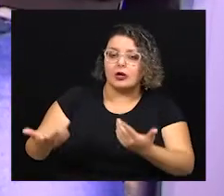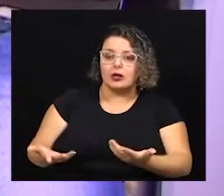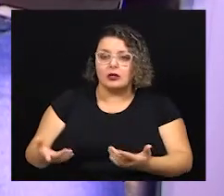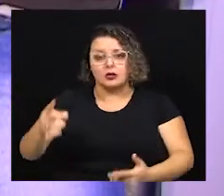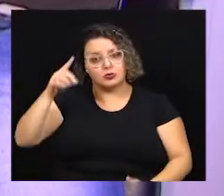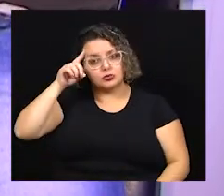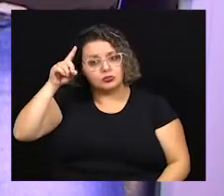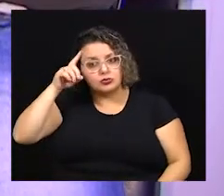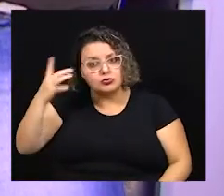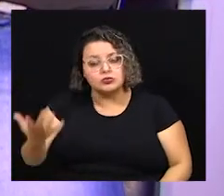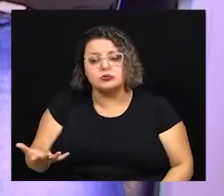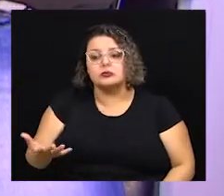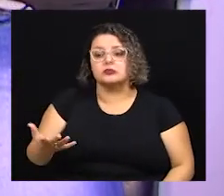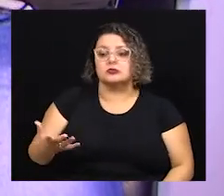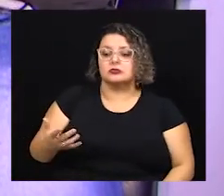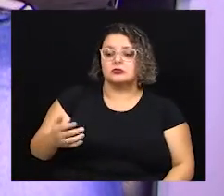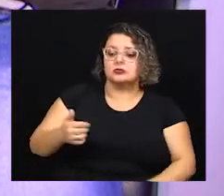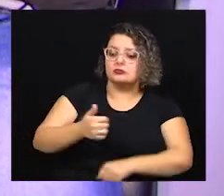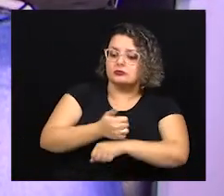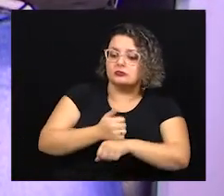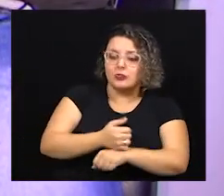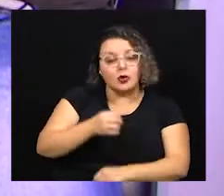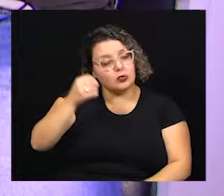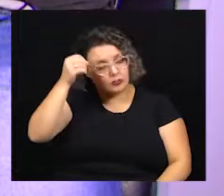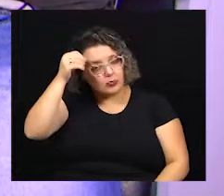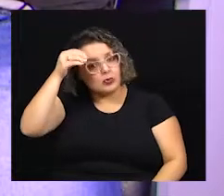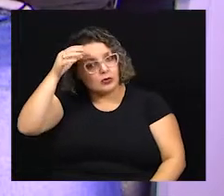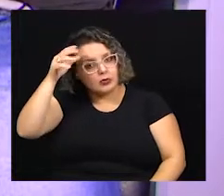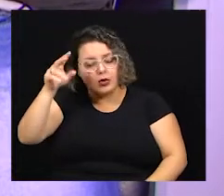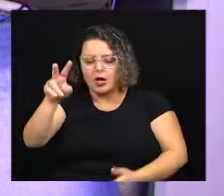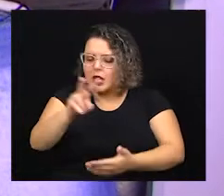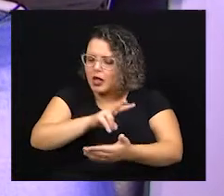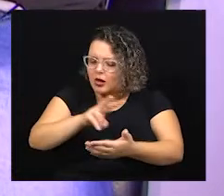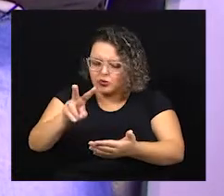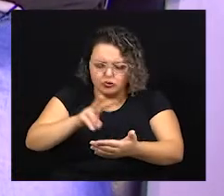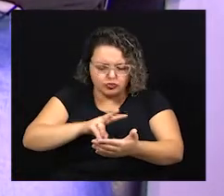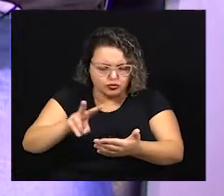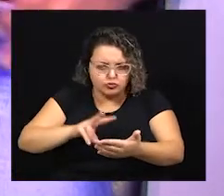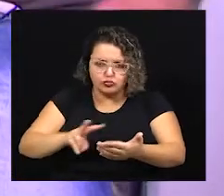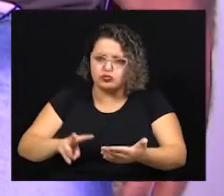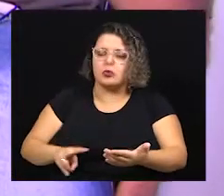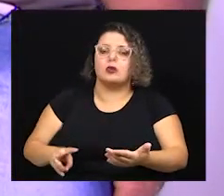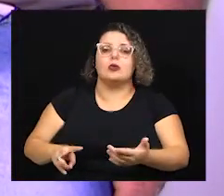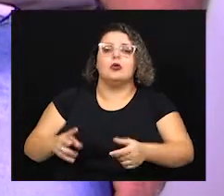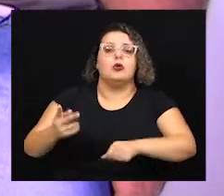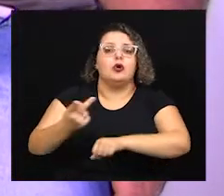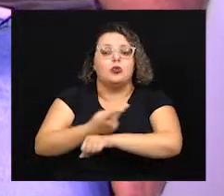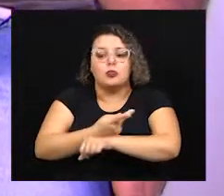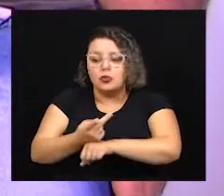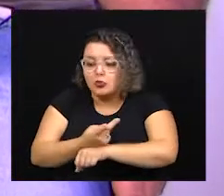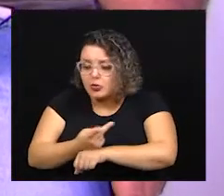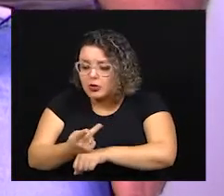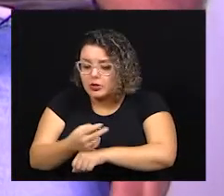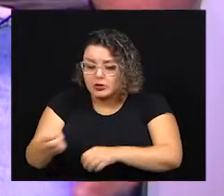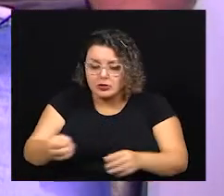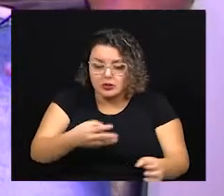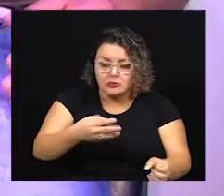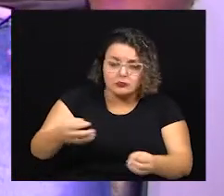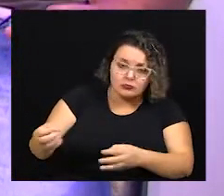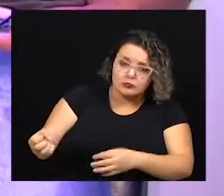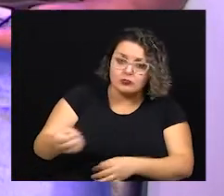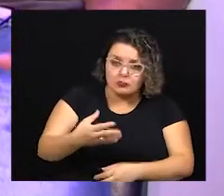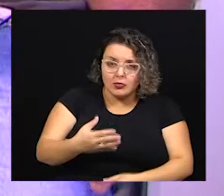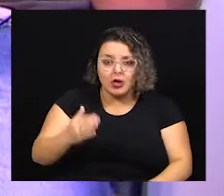No dia a dia, ser um aquarista? Conhecimento, muita leitura, entendeu? Ir atrás do que não sabe, tá?